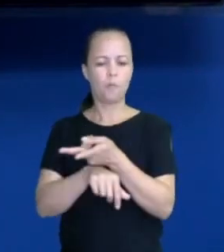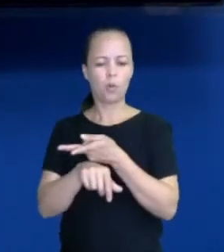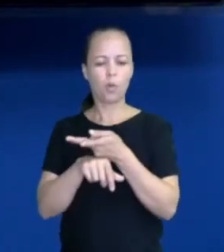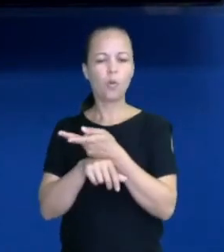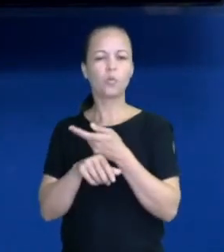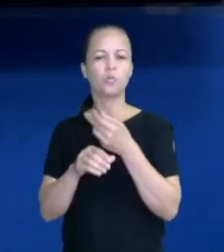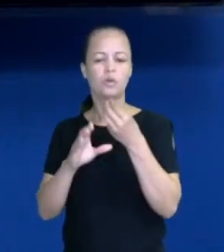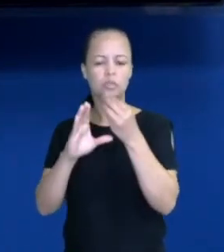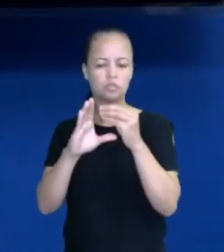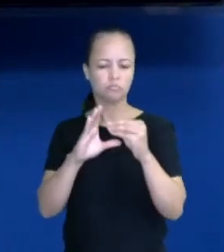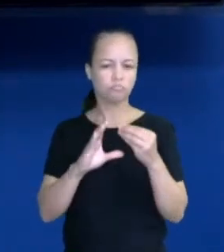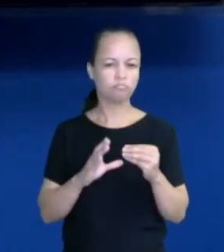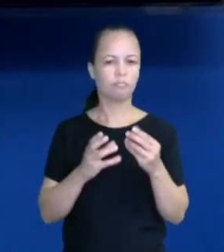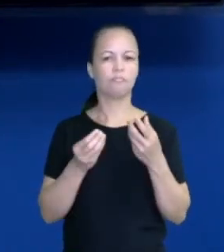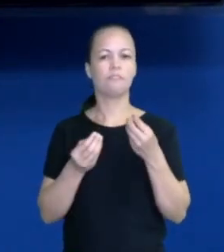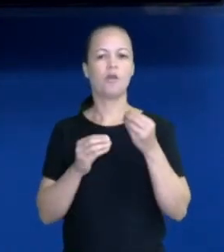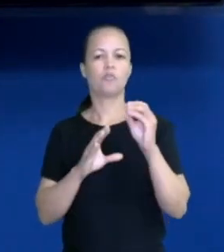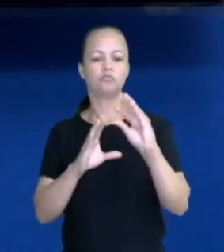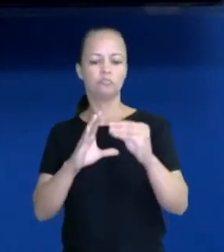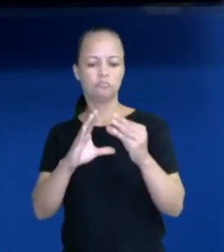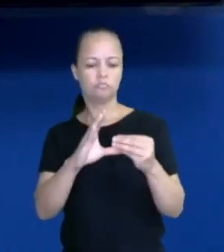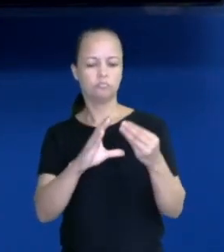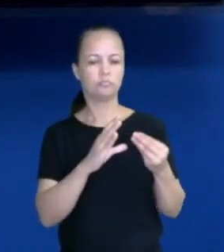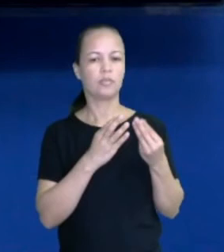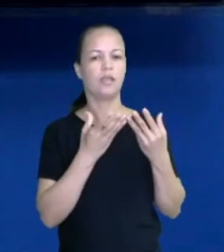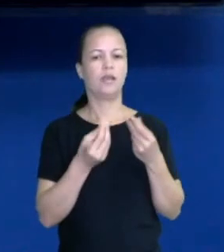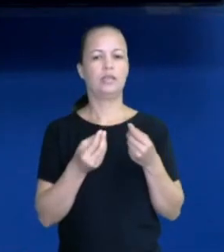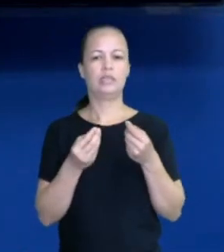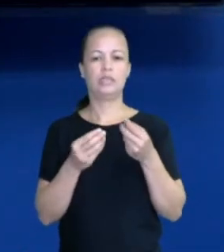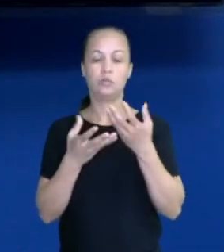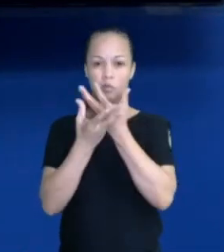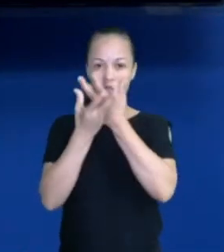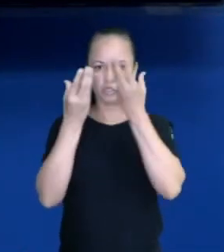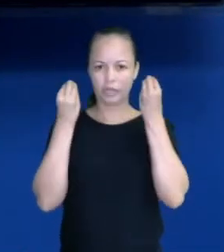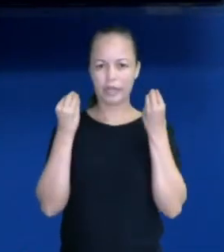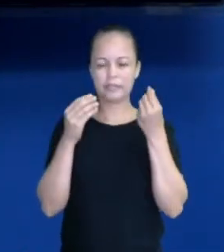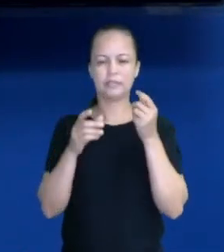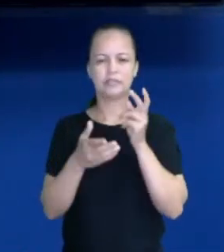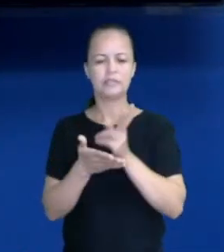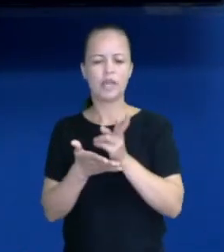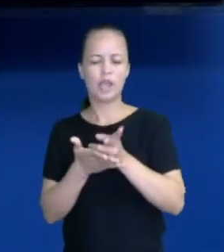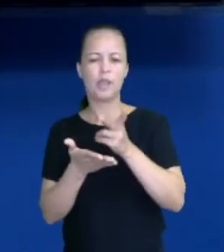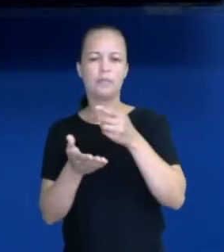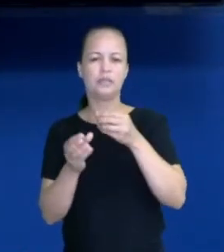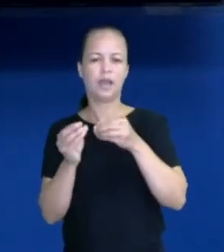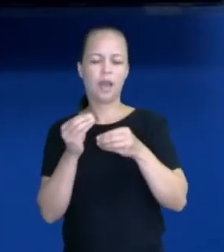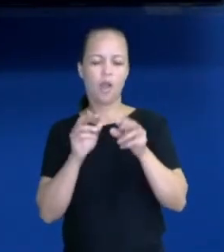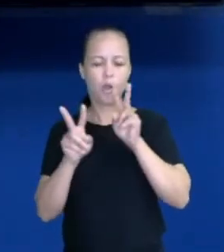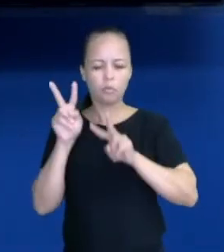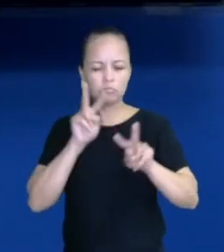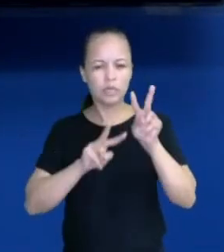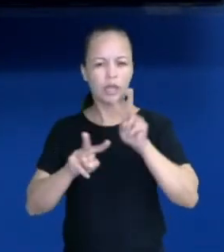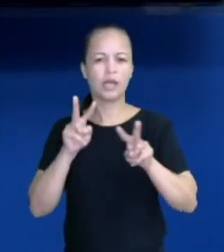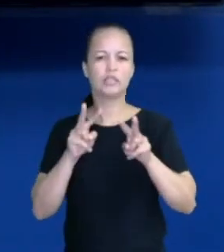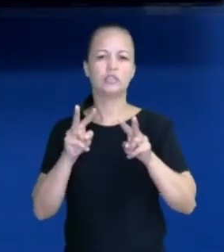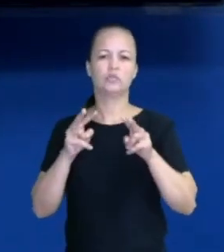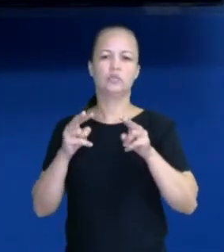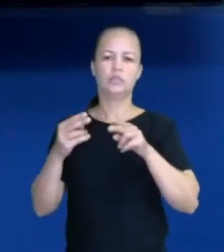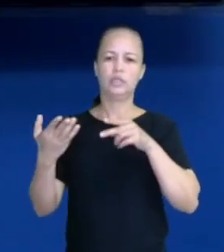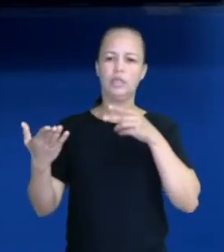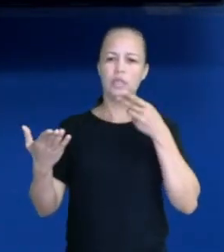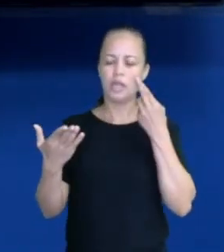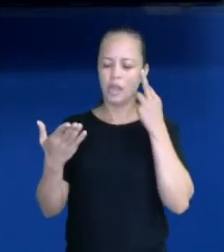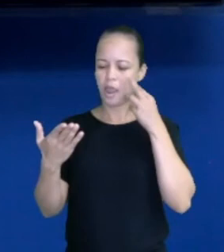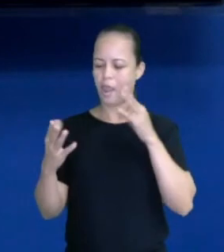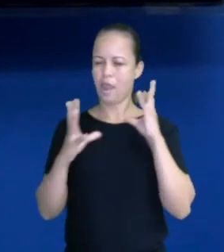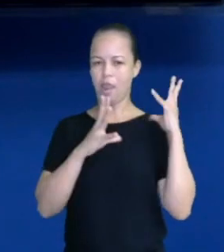Não esquece sempre de dar uma olhadinha nesse material, de revisar os materiais. Então,